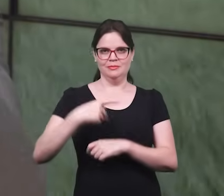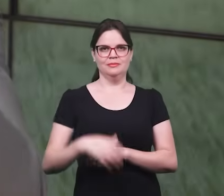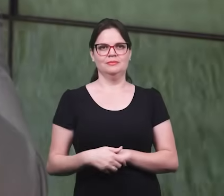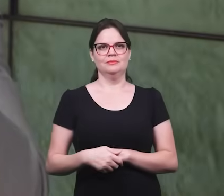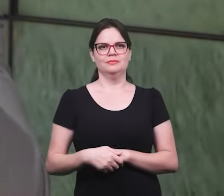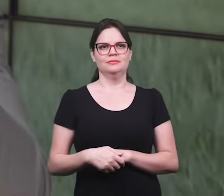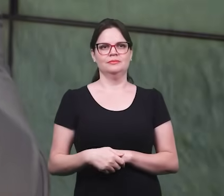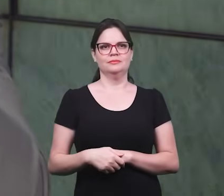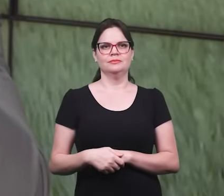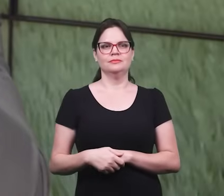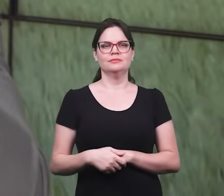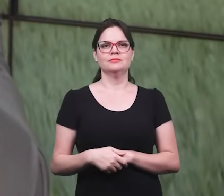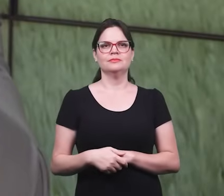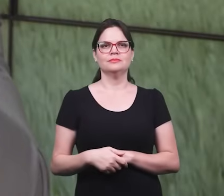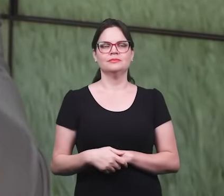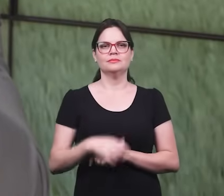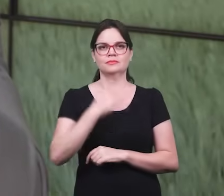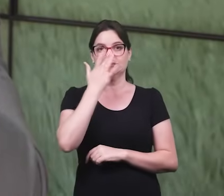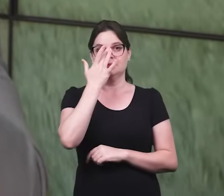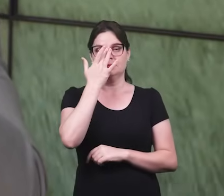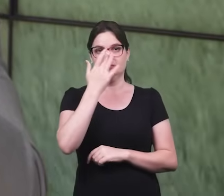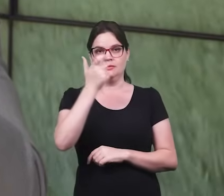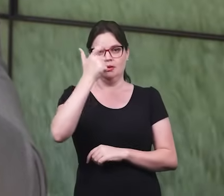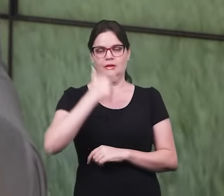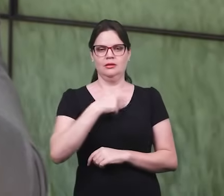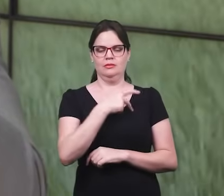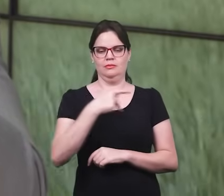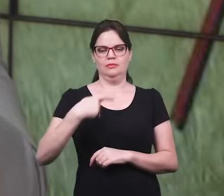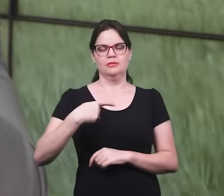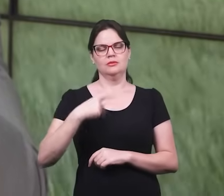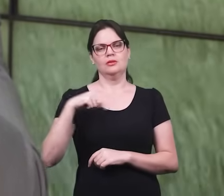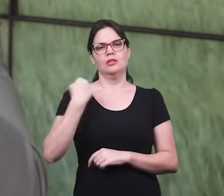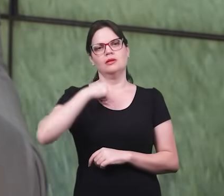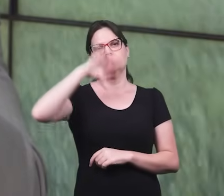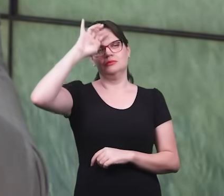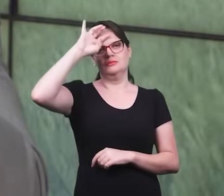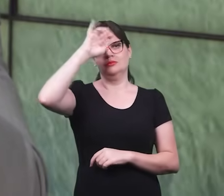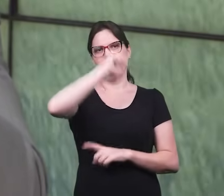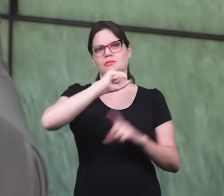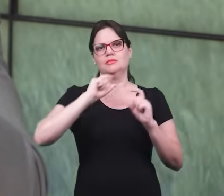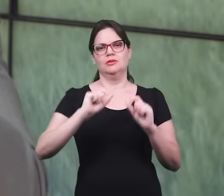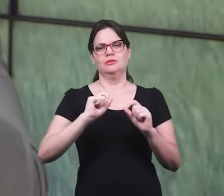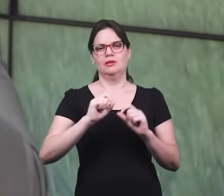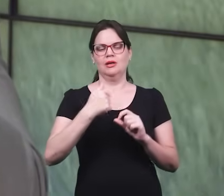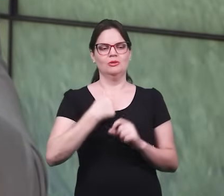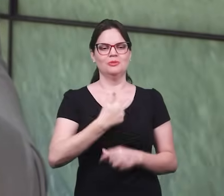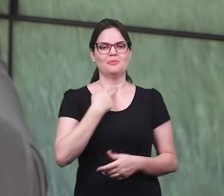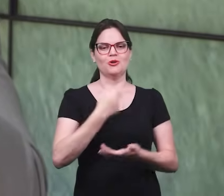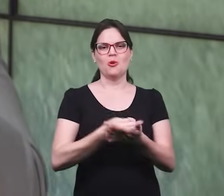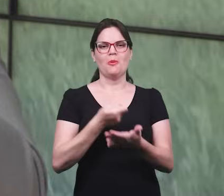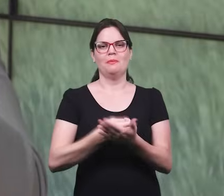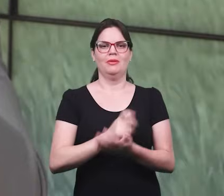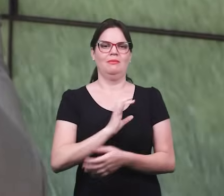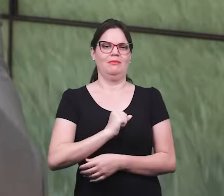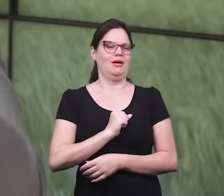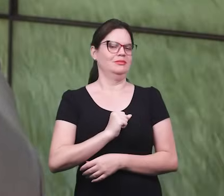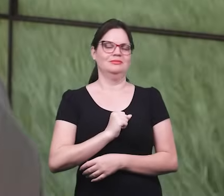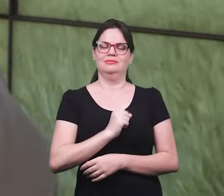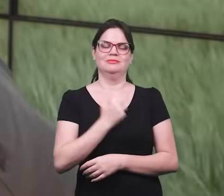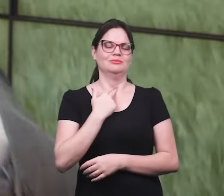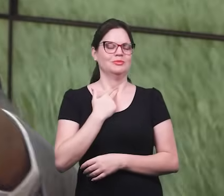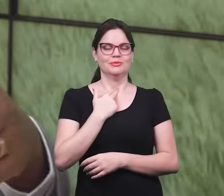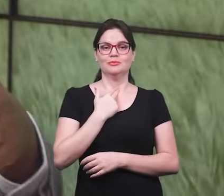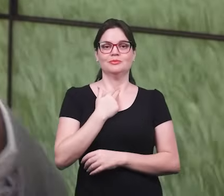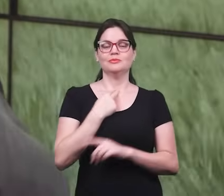tem esse tema de pastor para pastor e como pastor a gente aprende isso né que a gente não tem que cobrar amor porque a gente